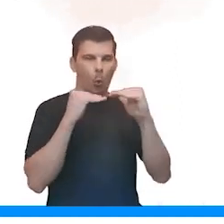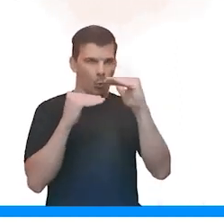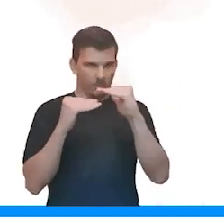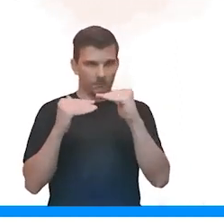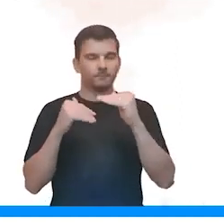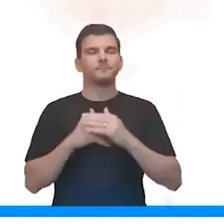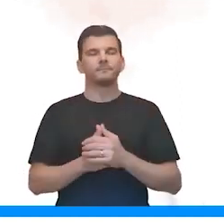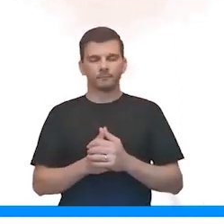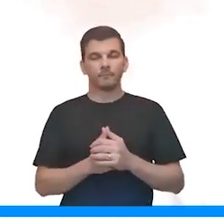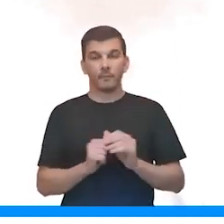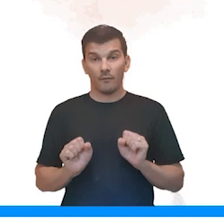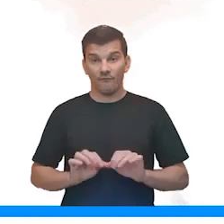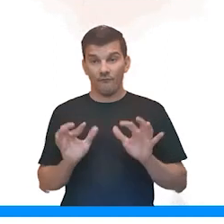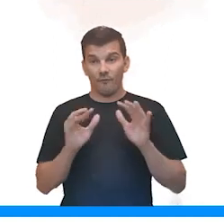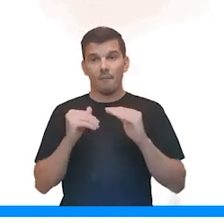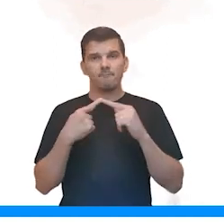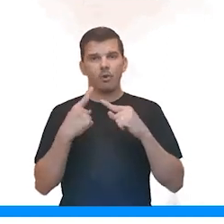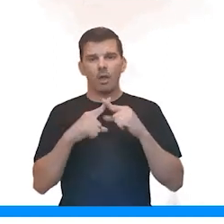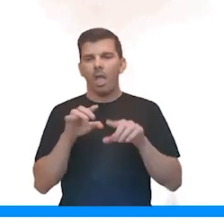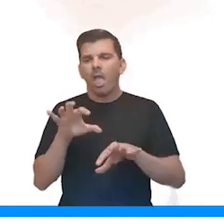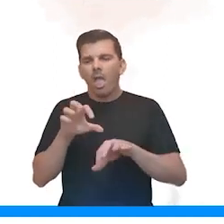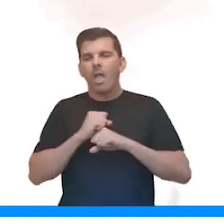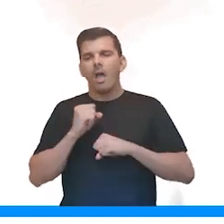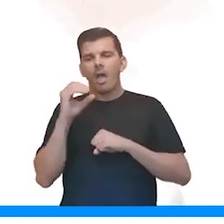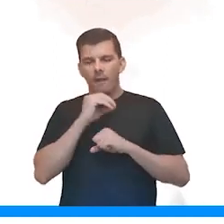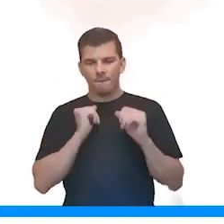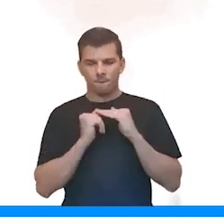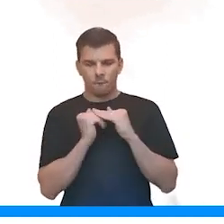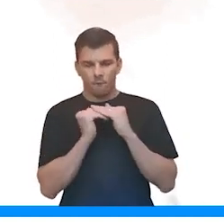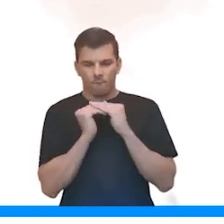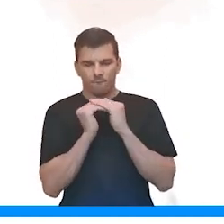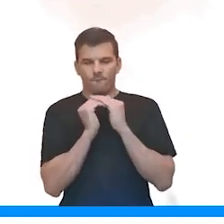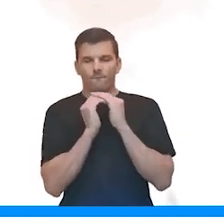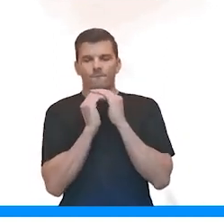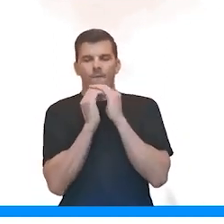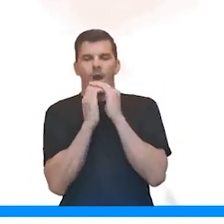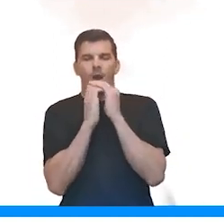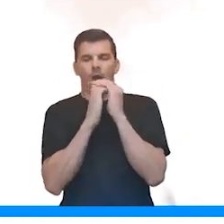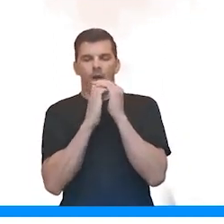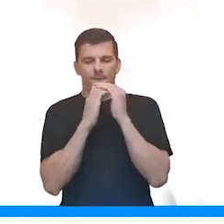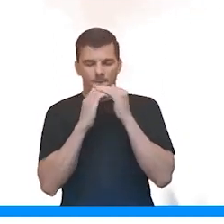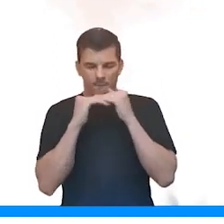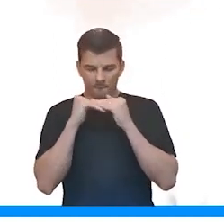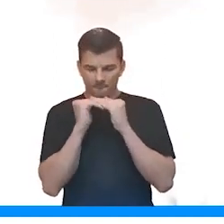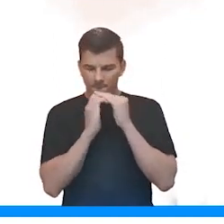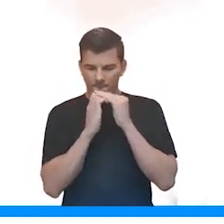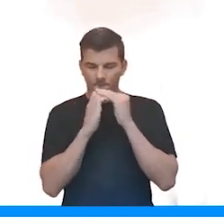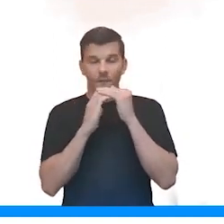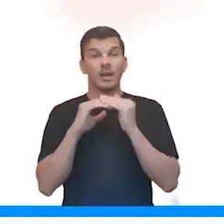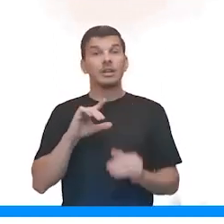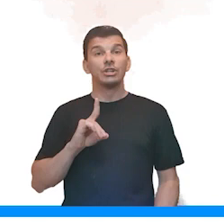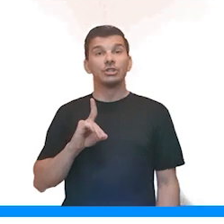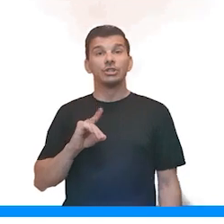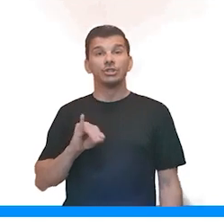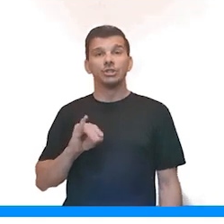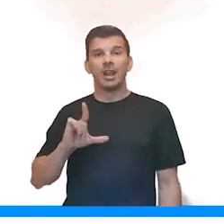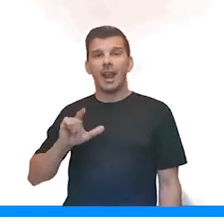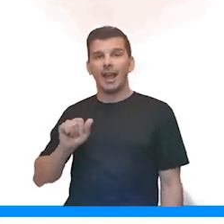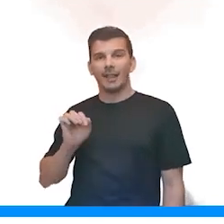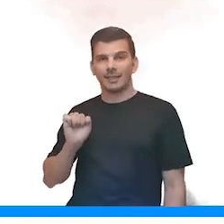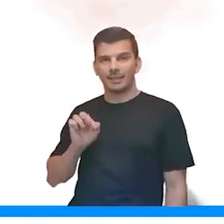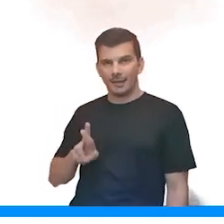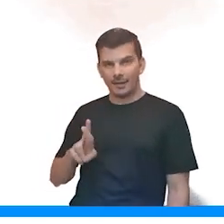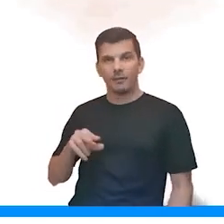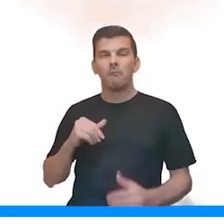que o gás realizou um trabalho, tá bom? Então o gás realizou um trabalho porque o gás recebeu calor, aumentou a temperatura, dilatou,